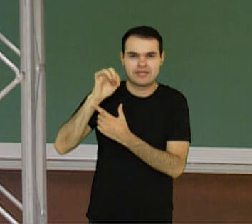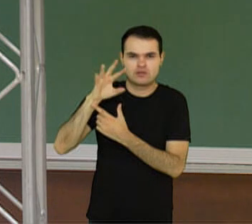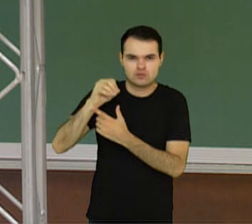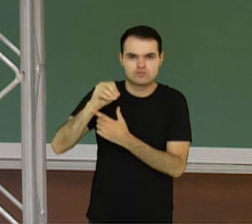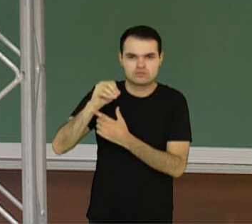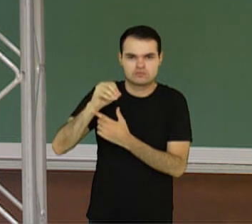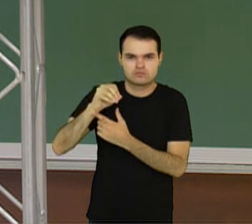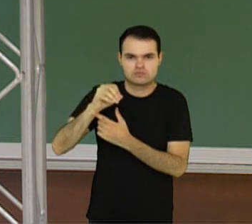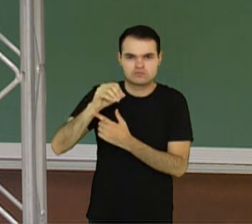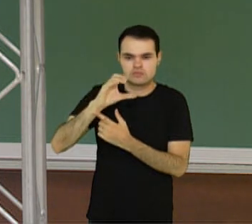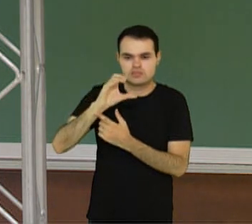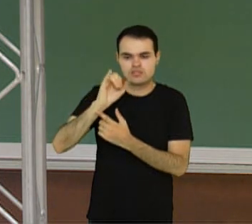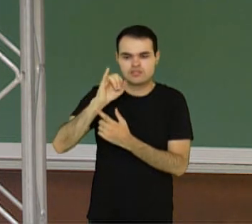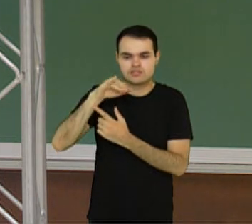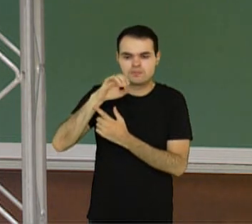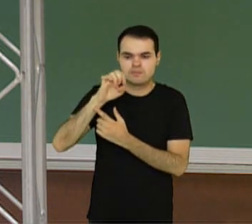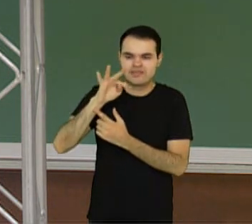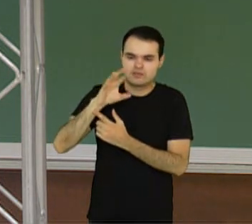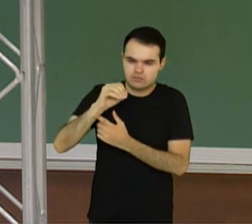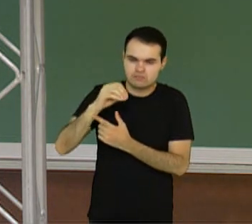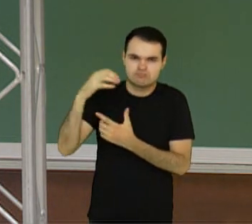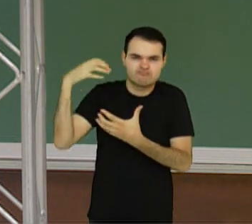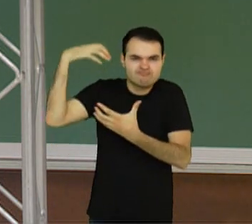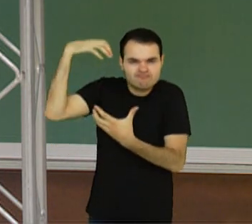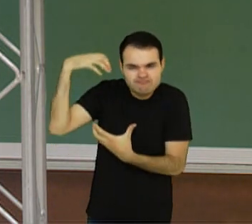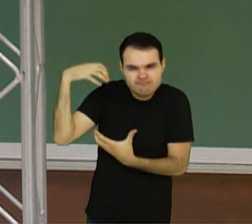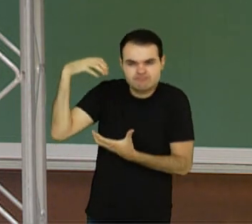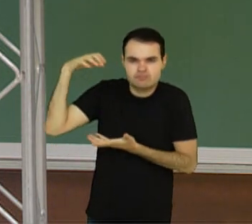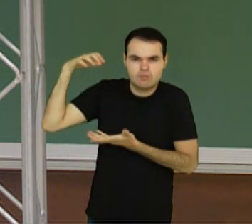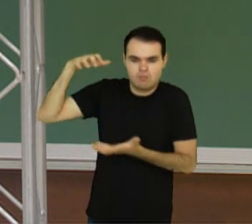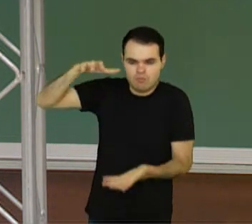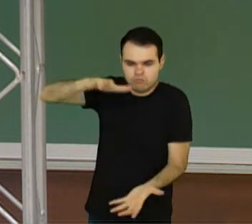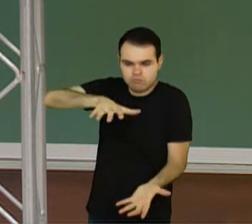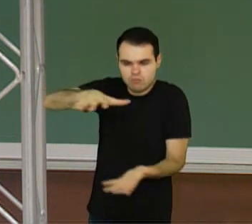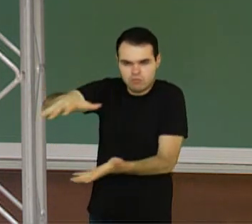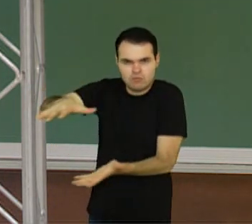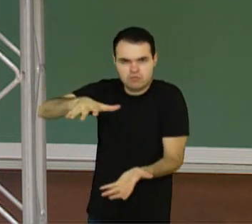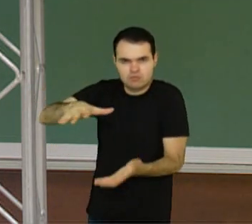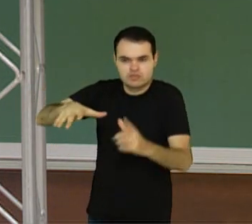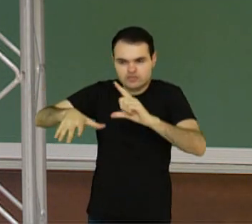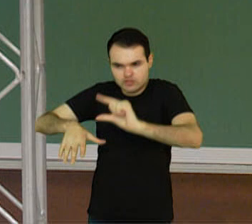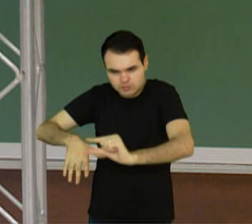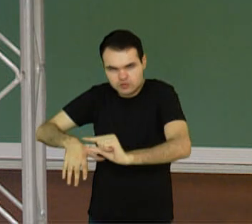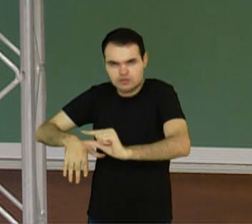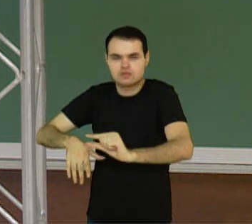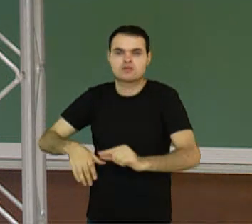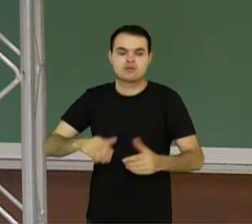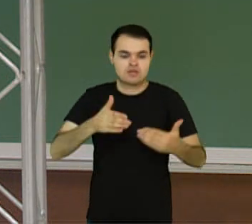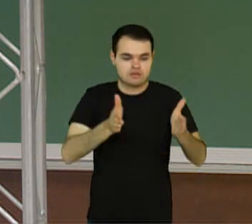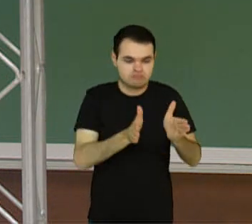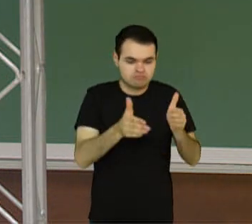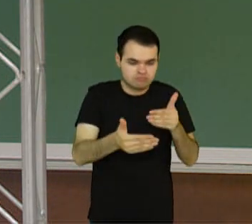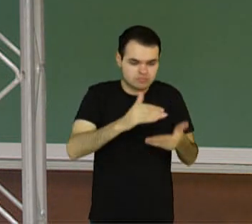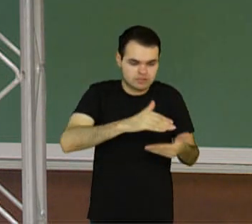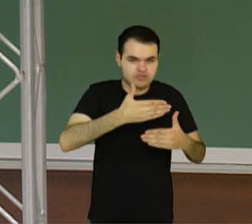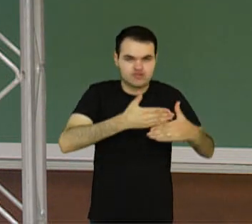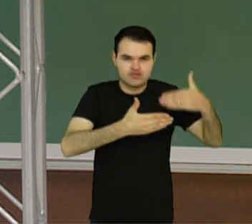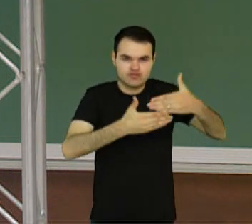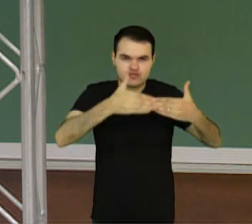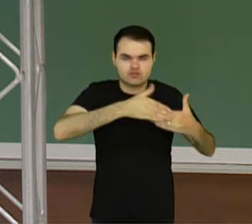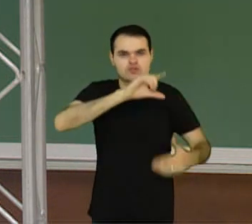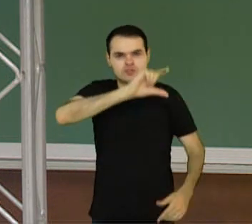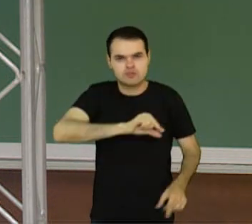entender? Se a minha quantidade de cimento diminui, a minha quantidade de tijolo também vai